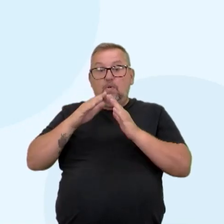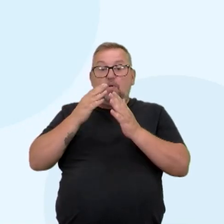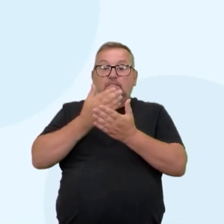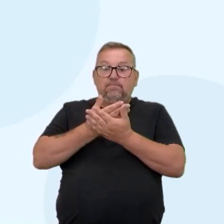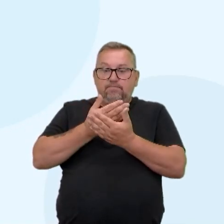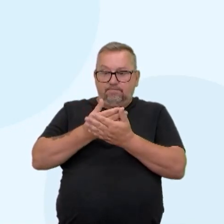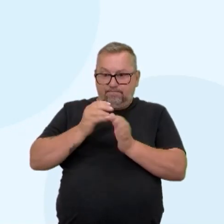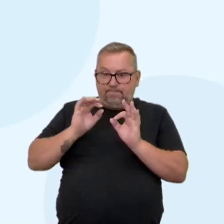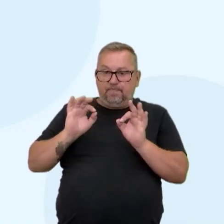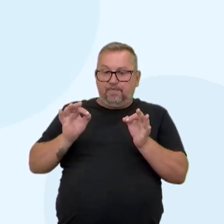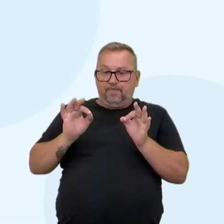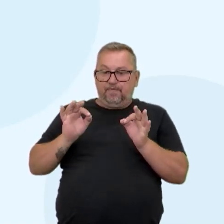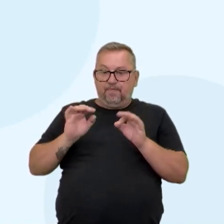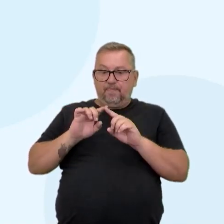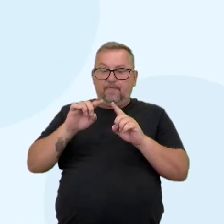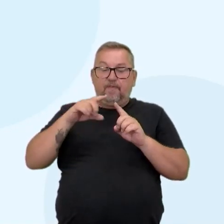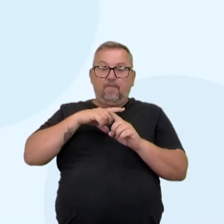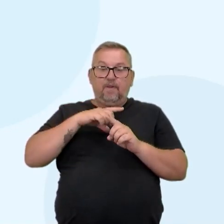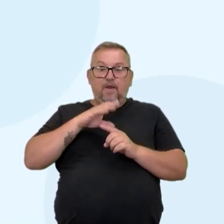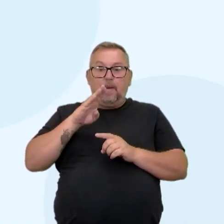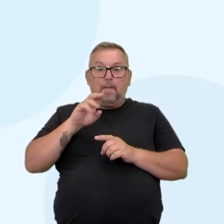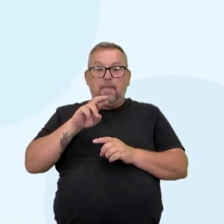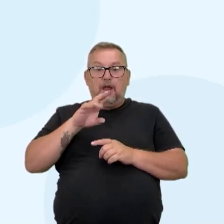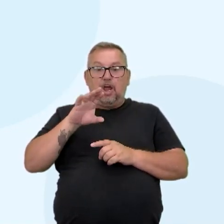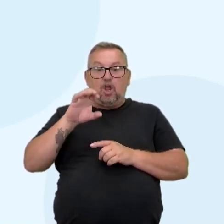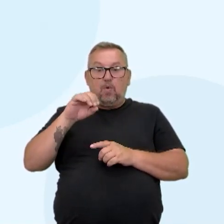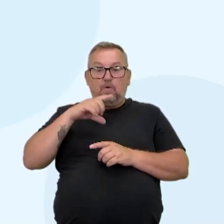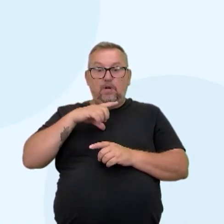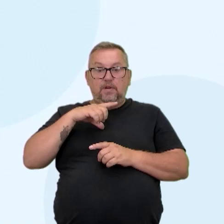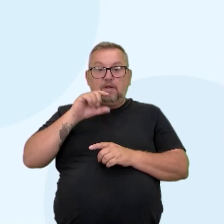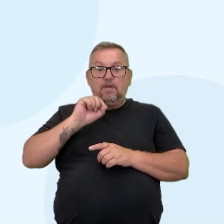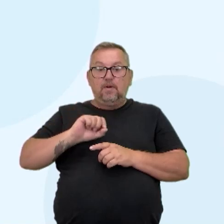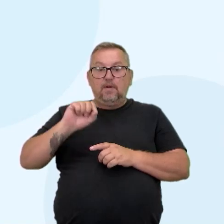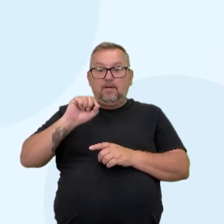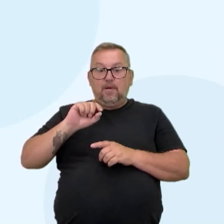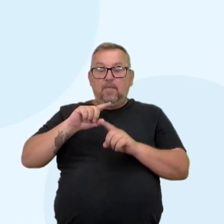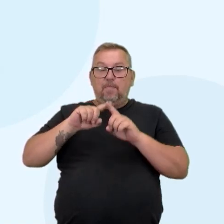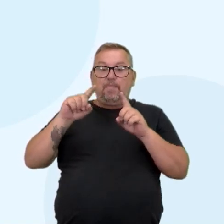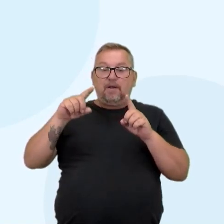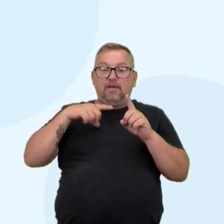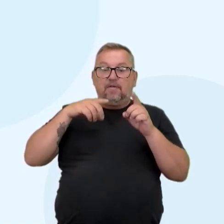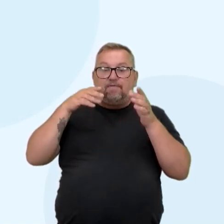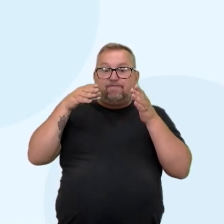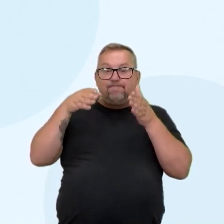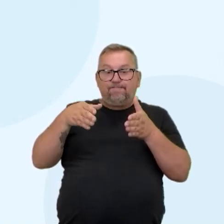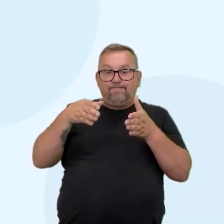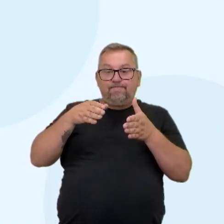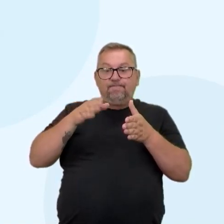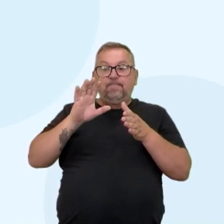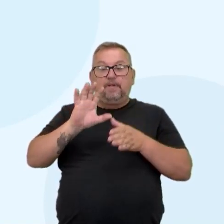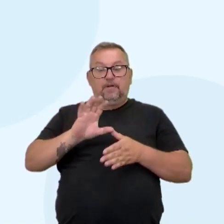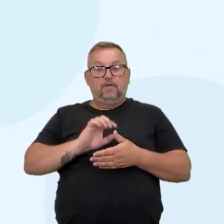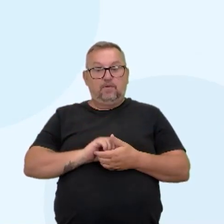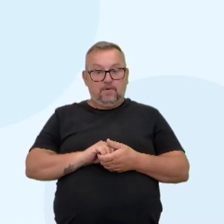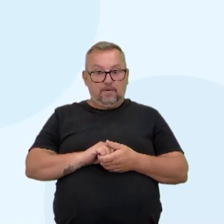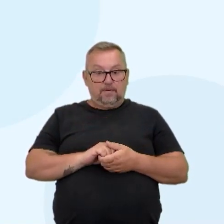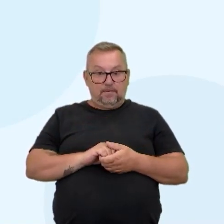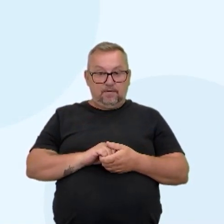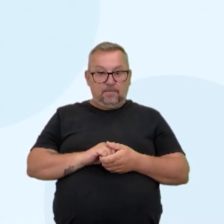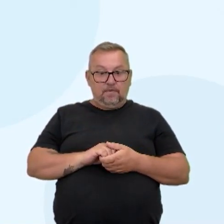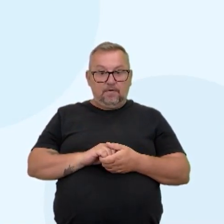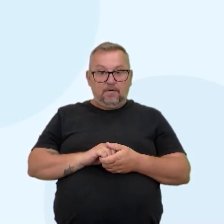etc, etc. E você vai tendo bairros que passam a ser vocacionados para isso. Para aí a